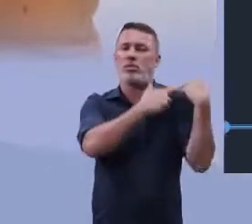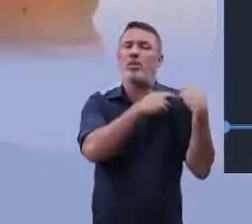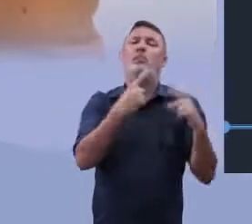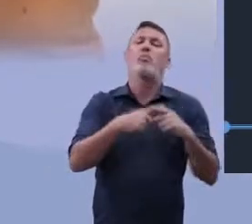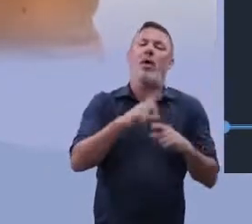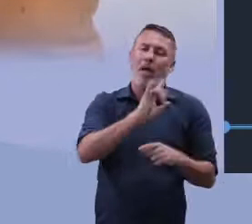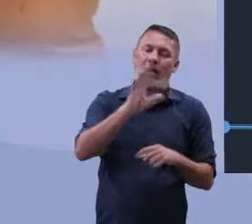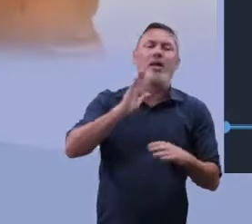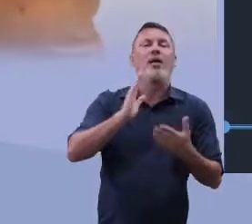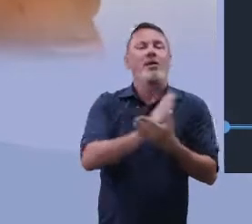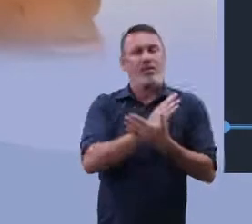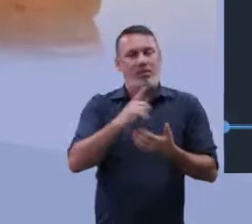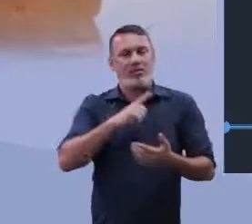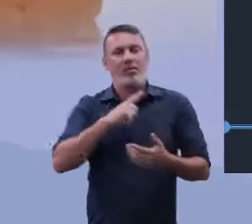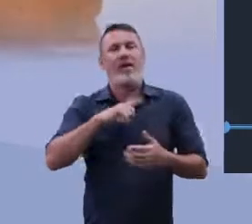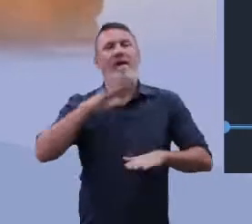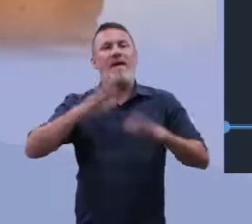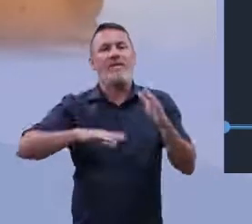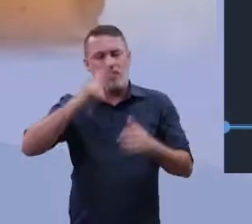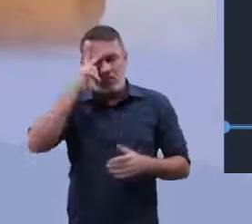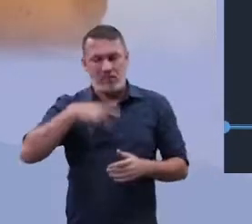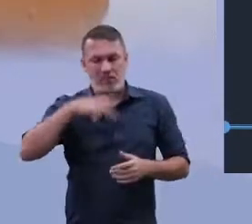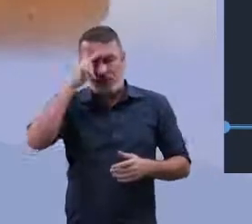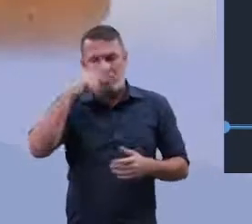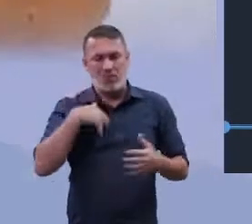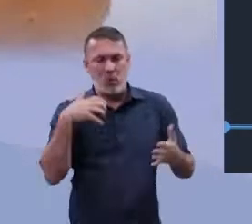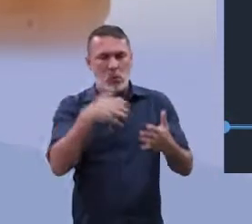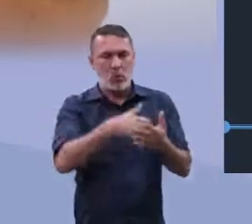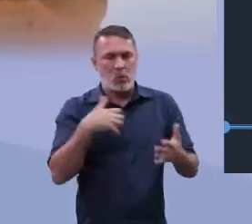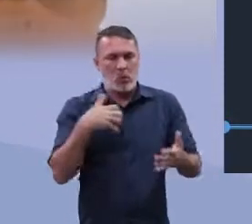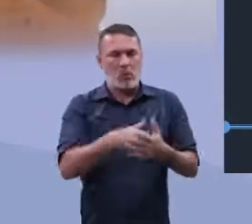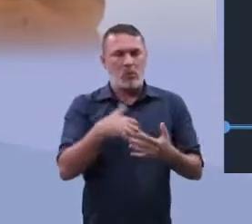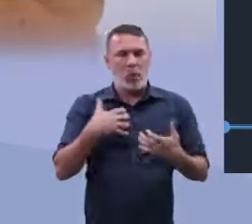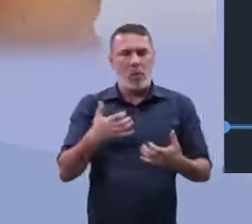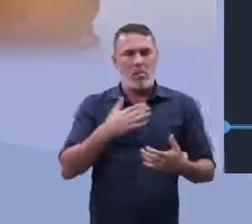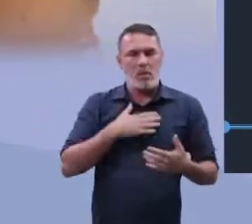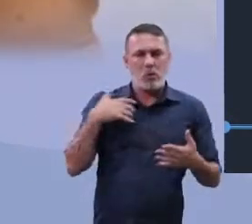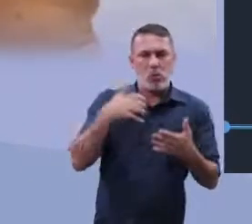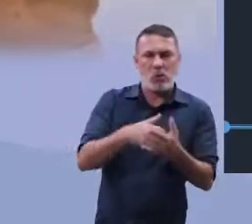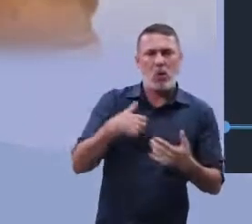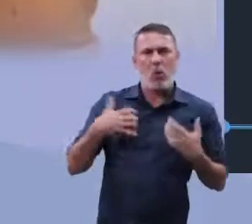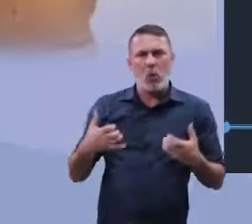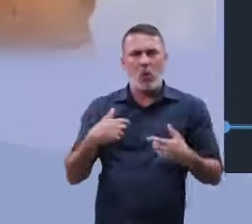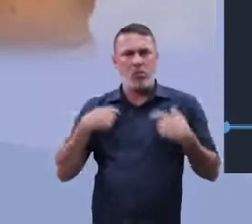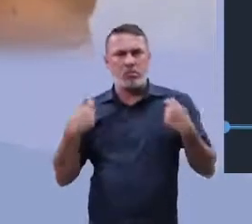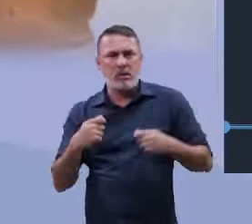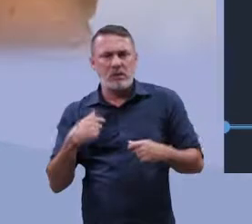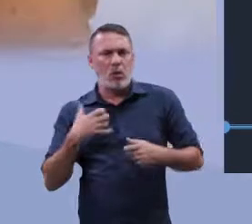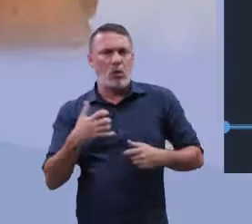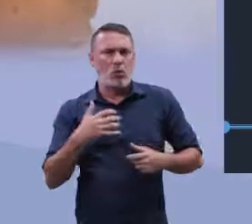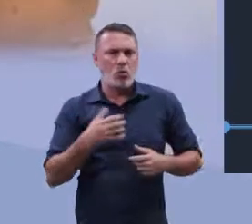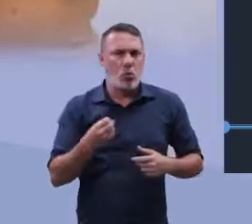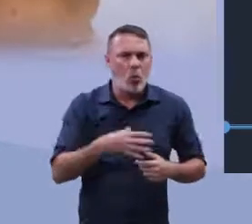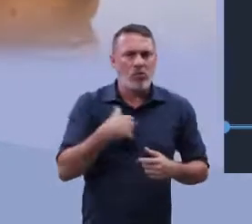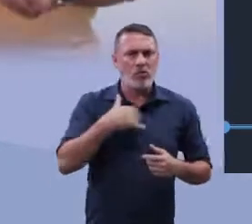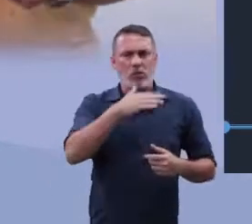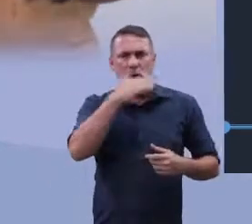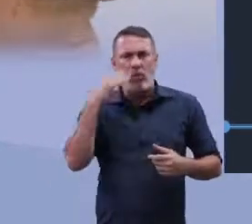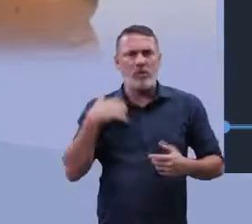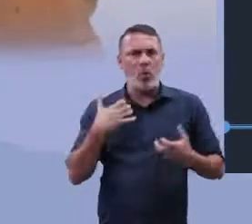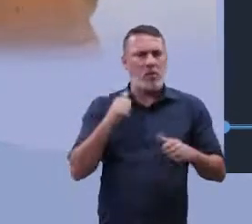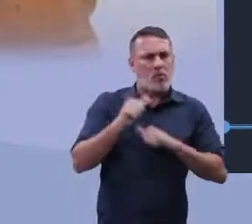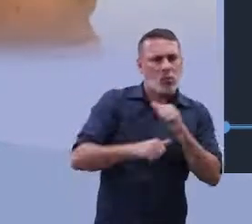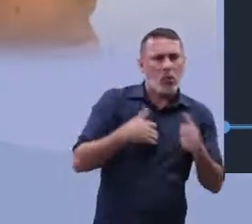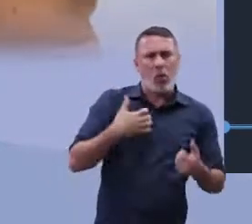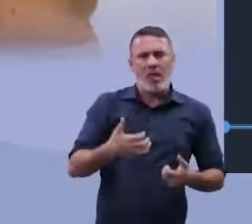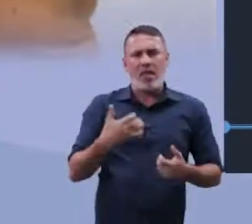esse pensamento individualista, esse pensamento consumista. Então eu quero comprar o novo,